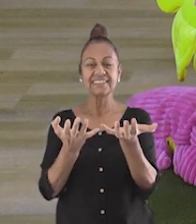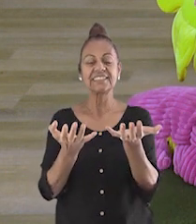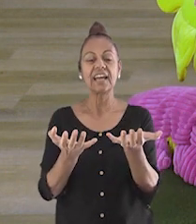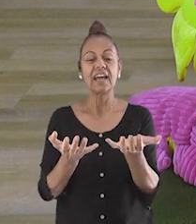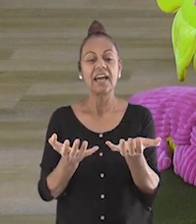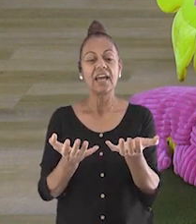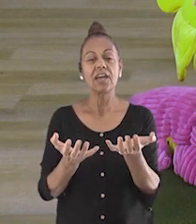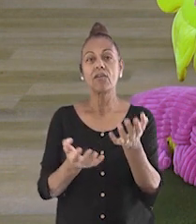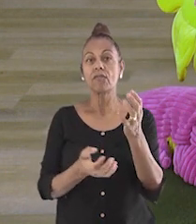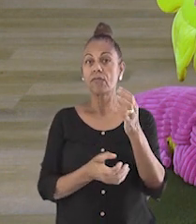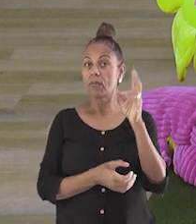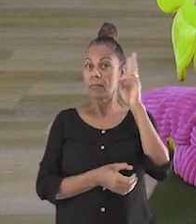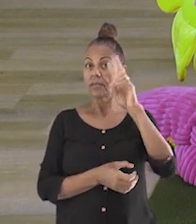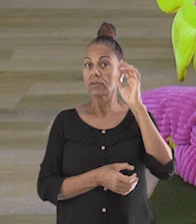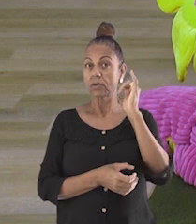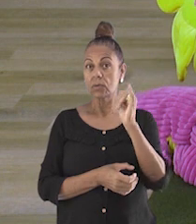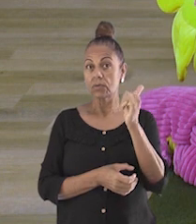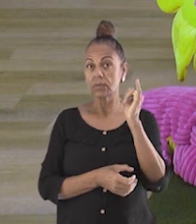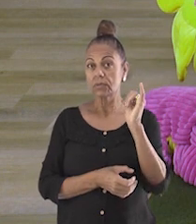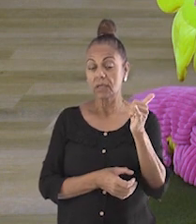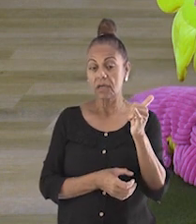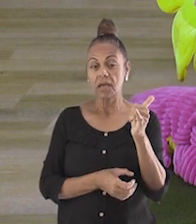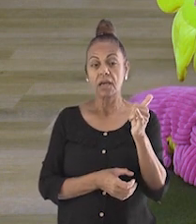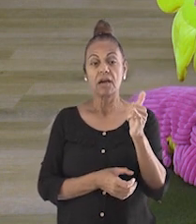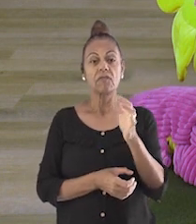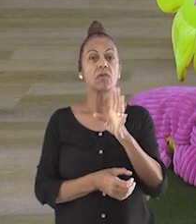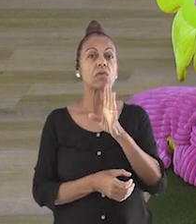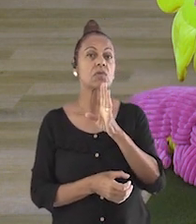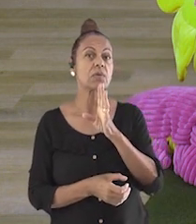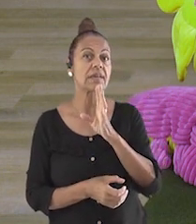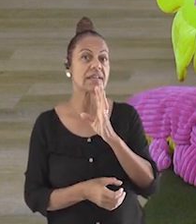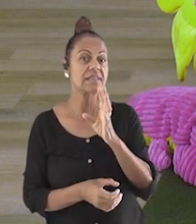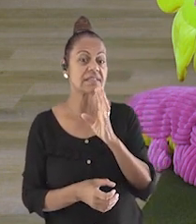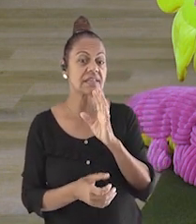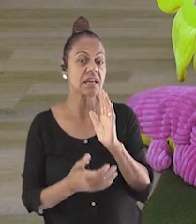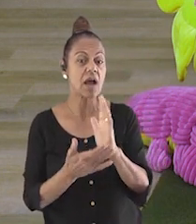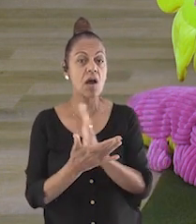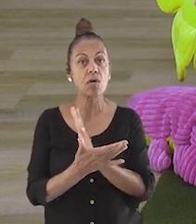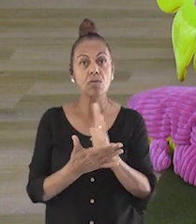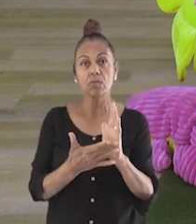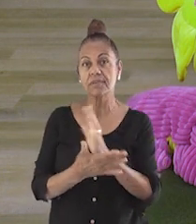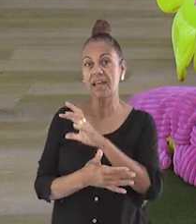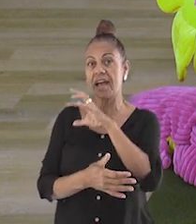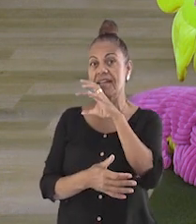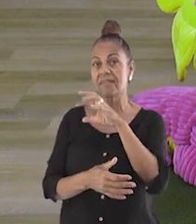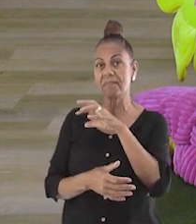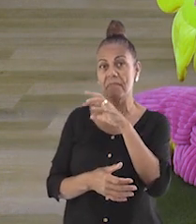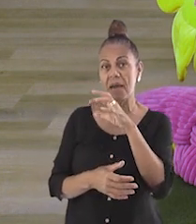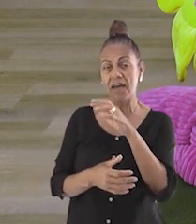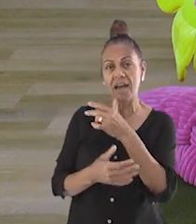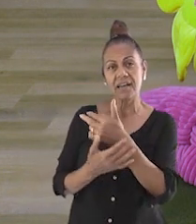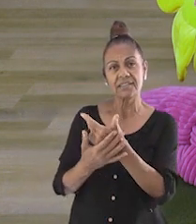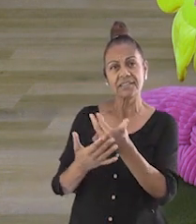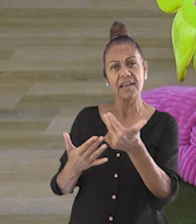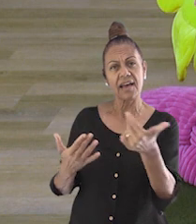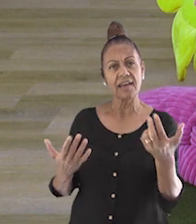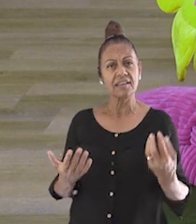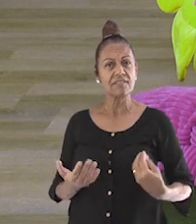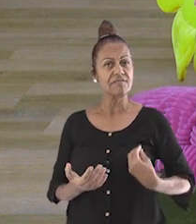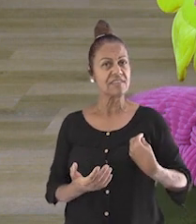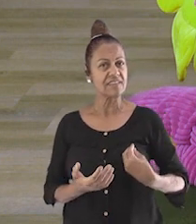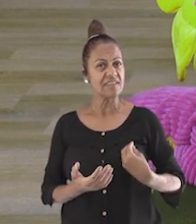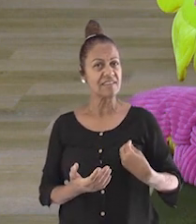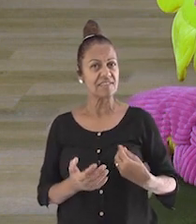para vocês, podemos conhecer alguns bichos que moram no jardim, que vivem